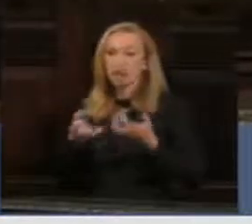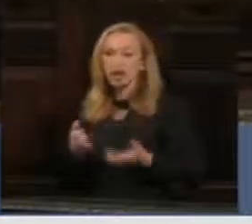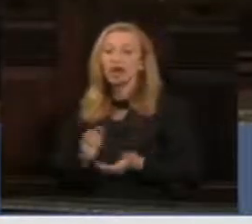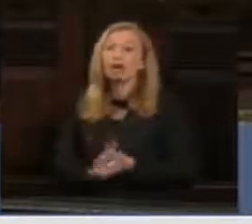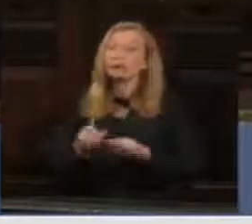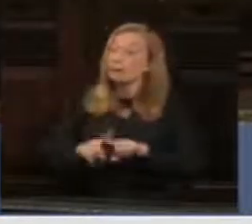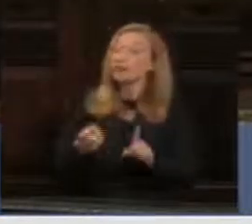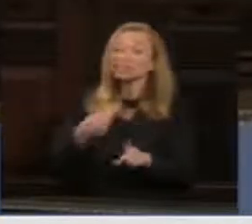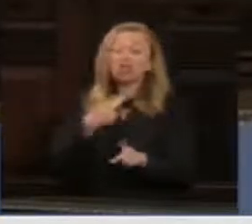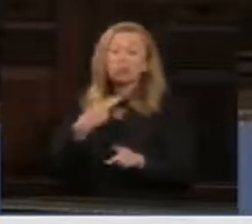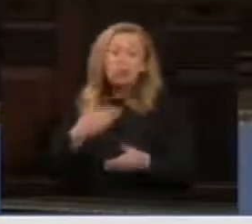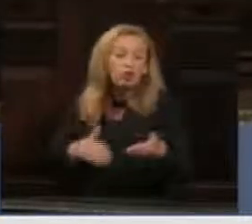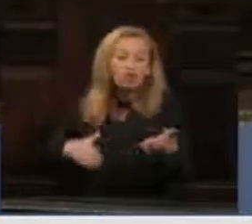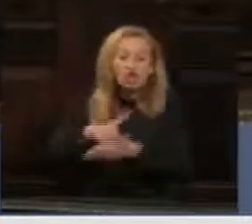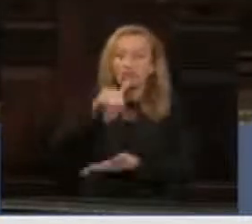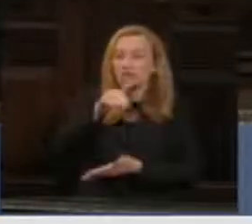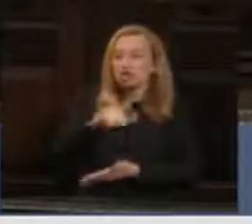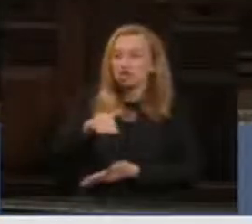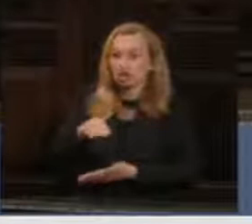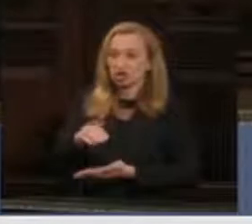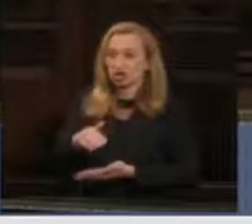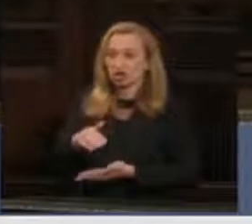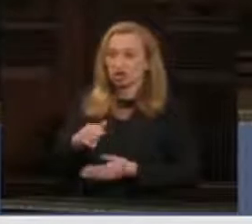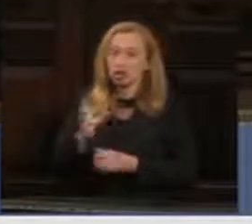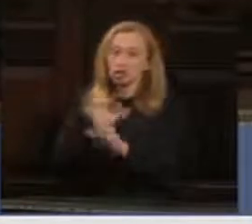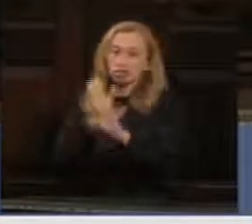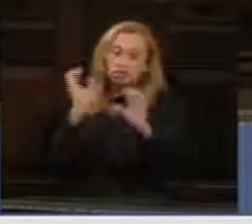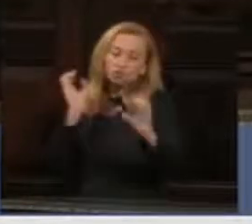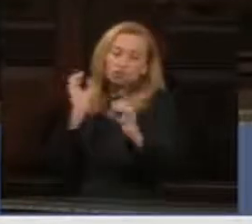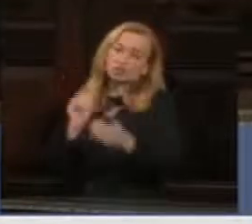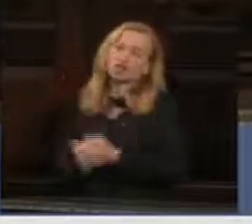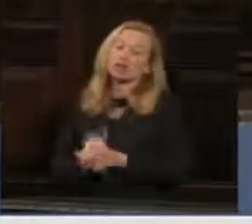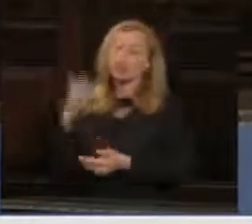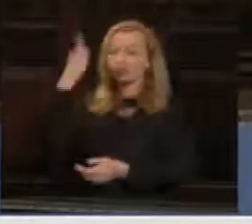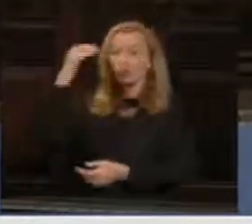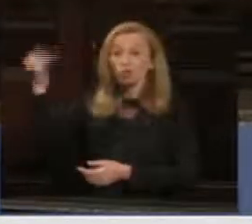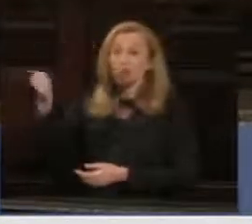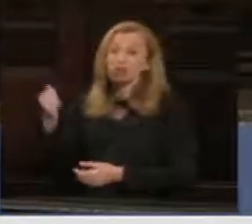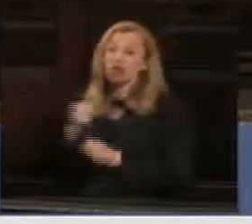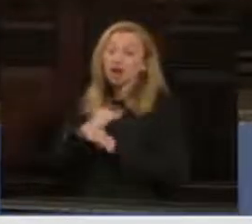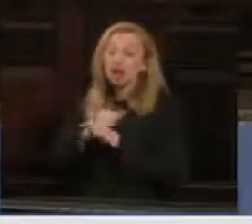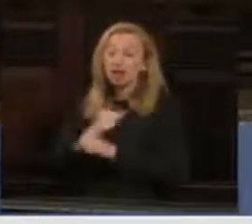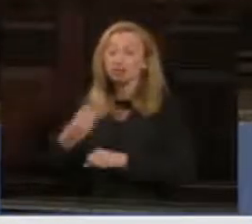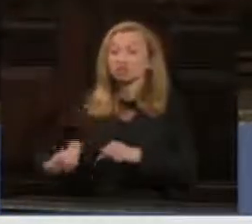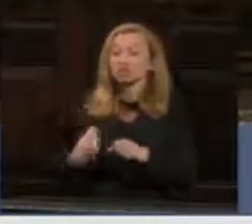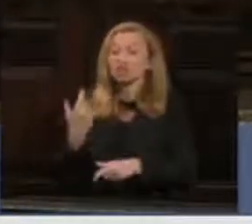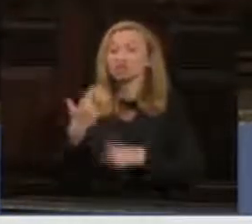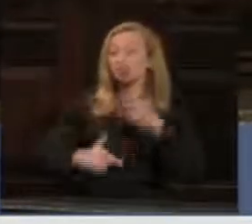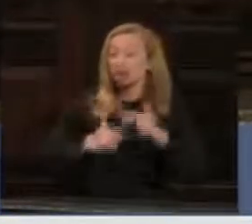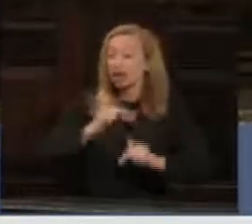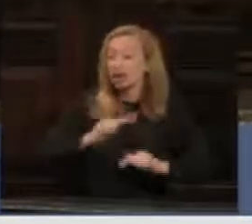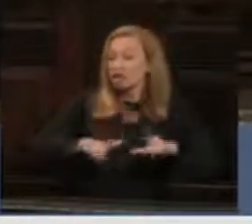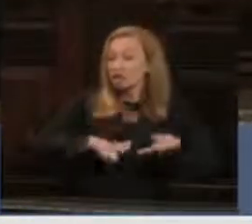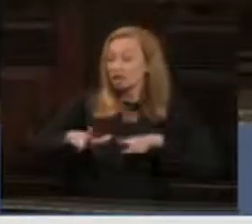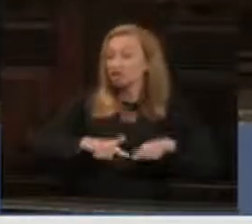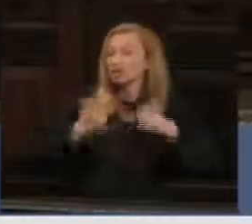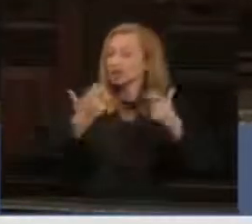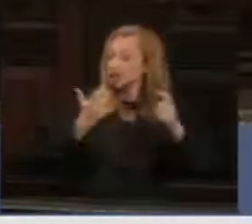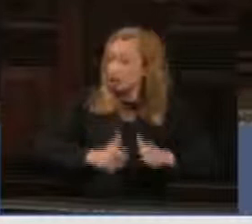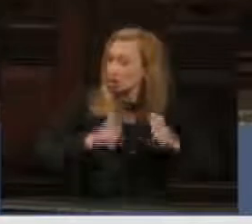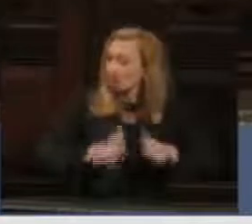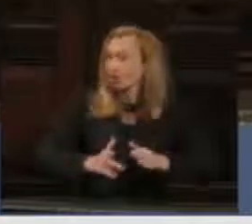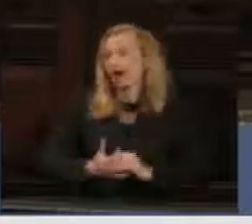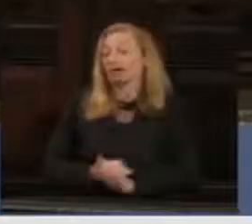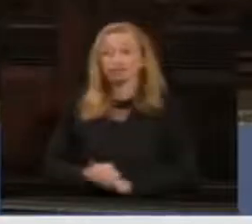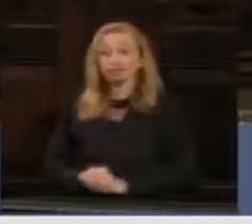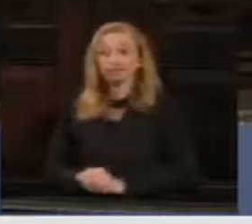que tenha memória da SEDAI, que custaram caro para serem formados com recurso público,